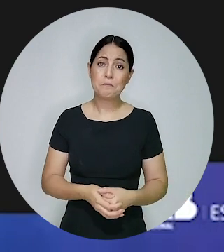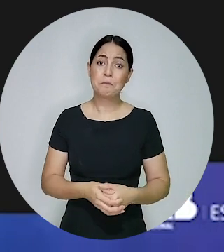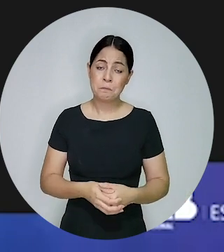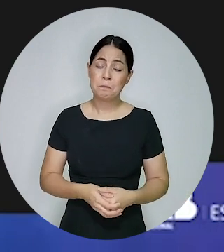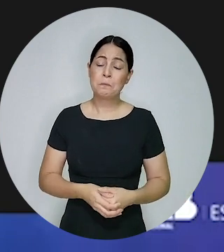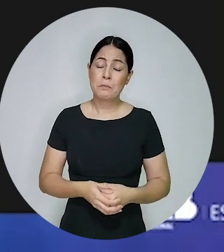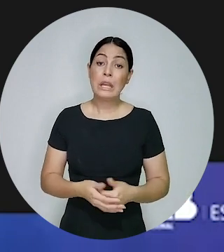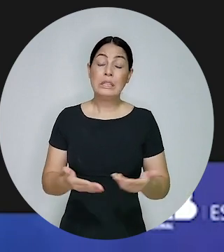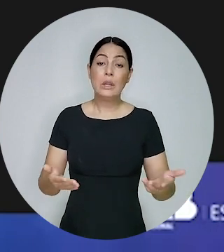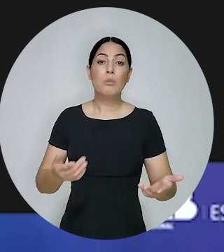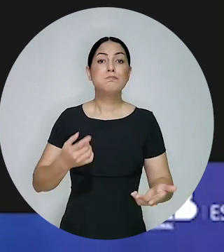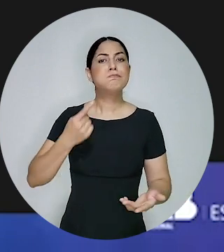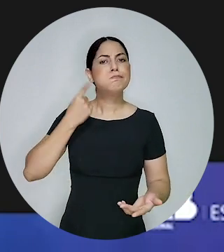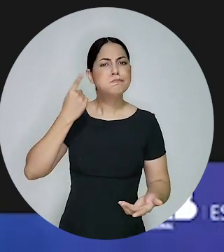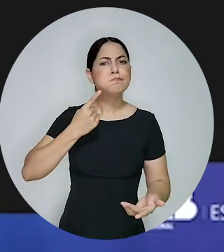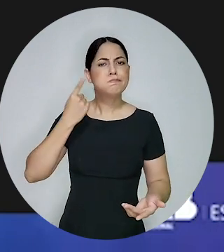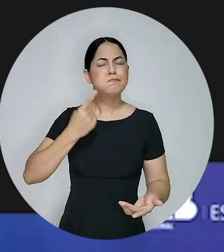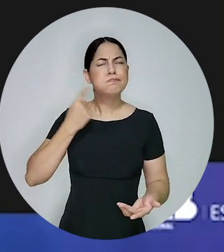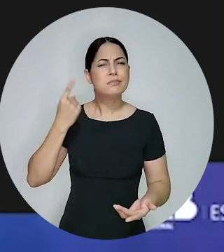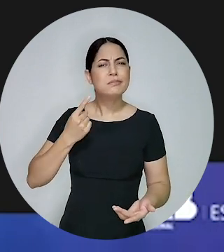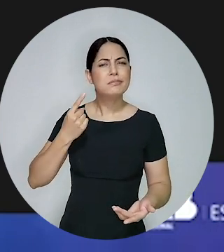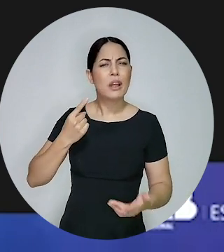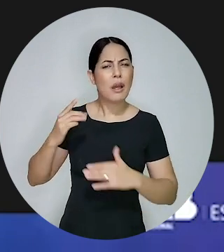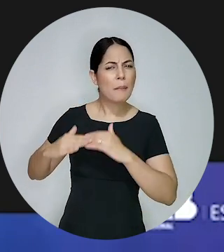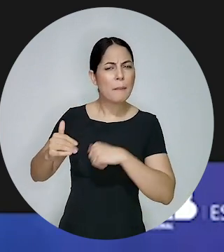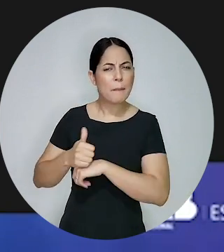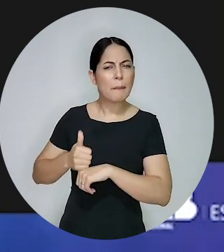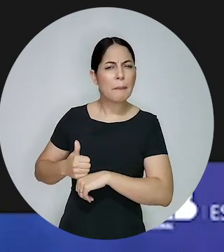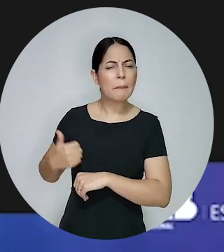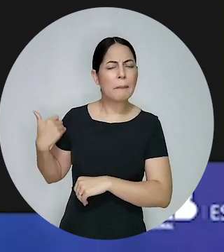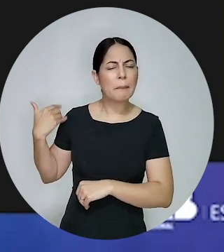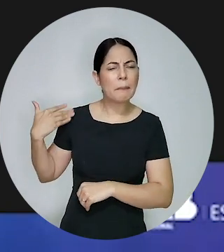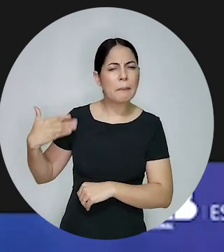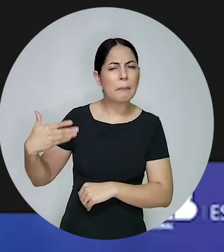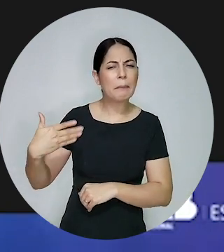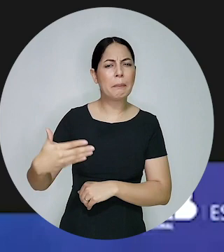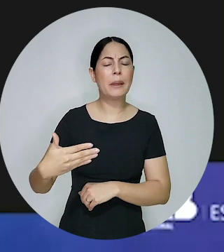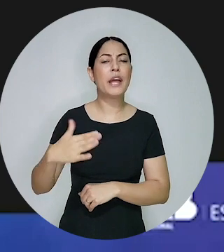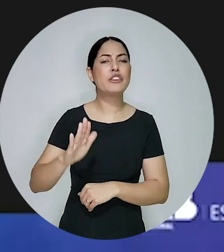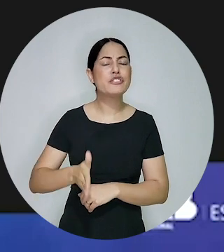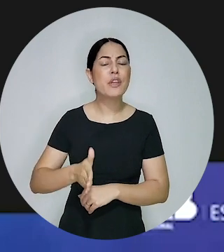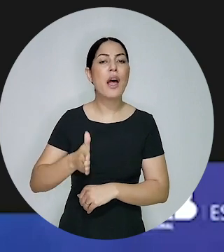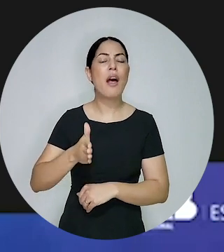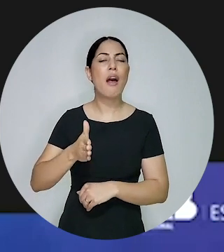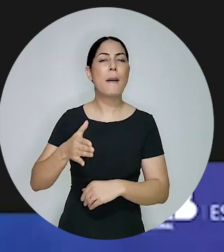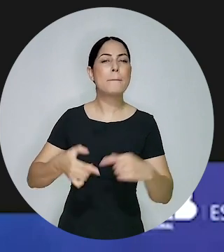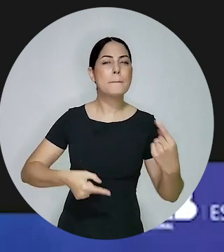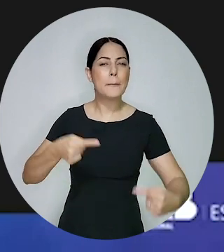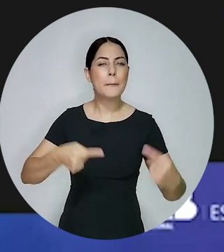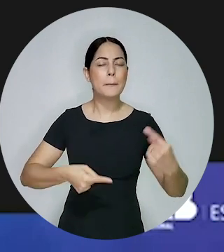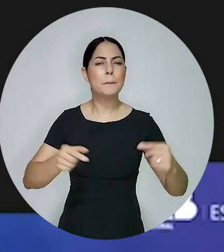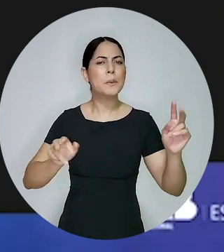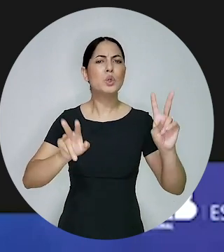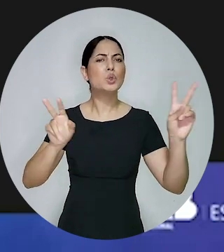advocacia ela vinha há muito tempo discutindo essa